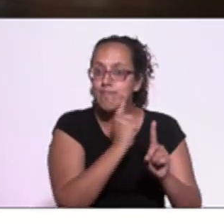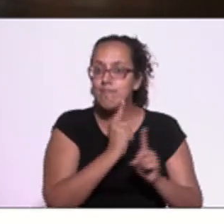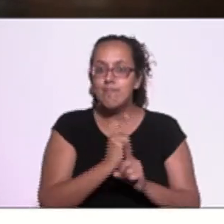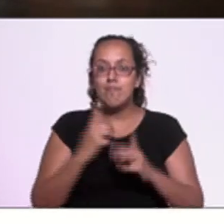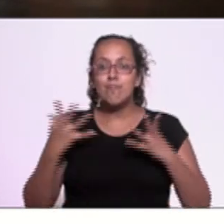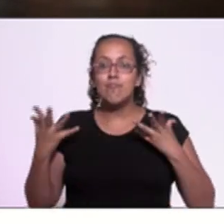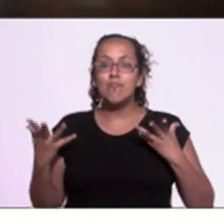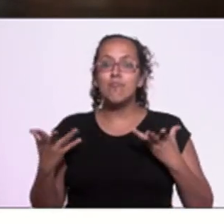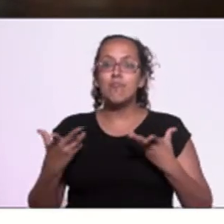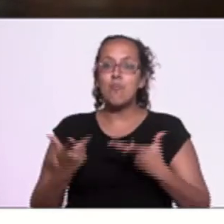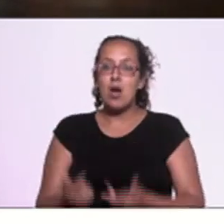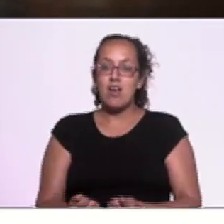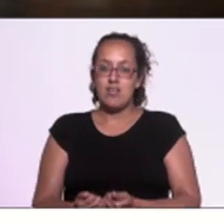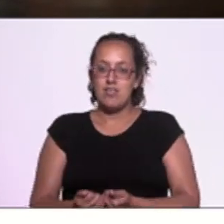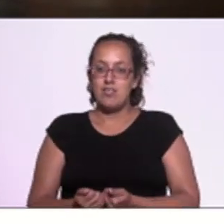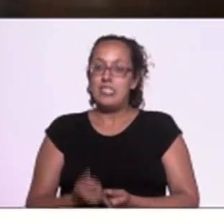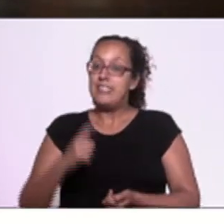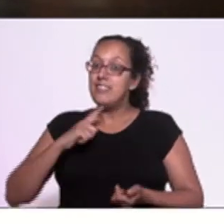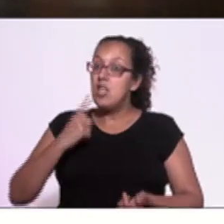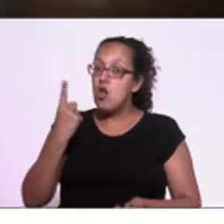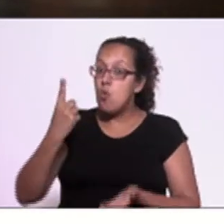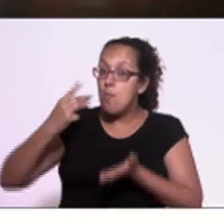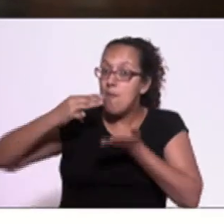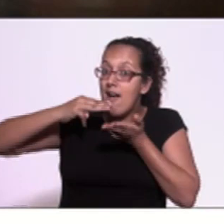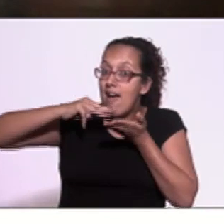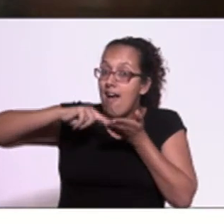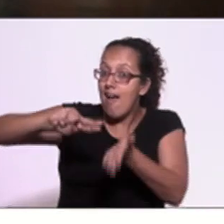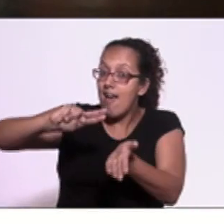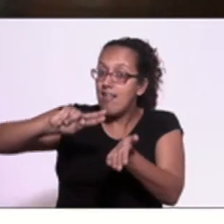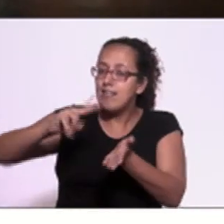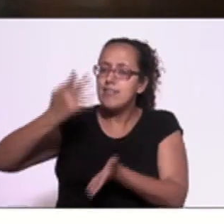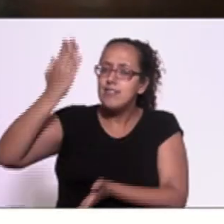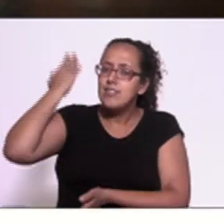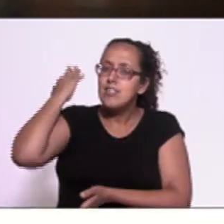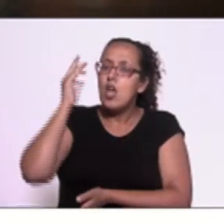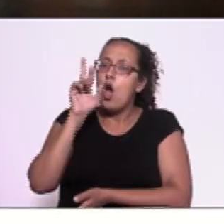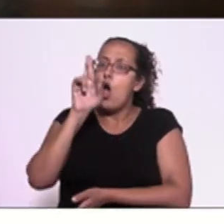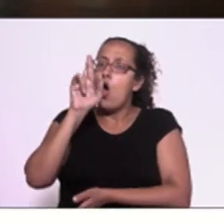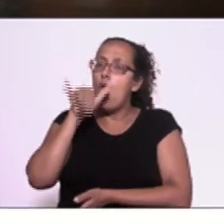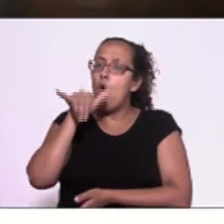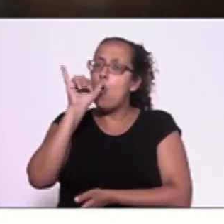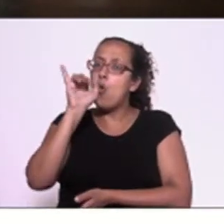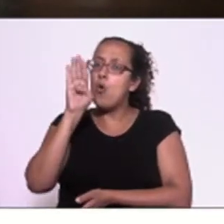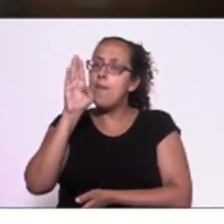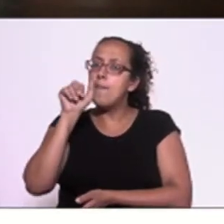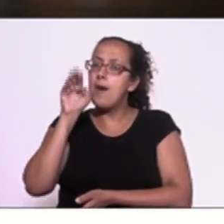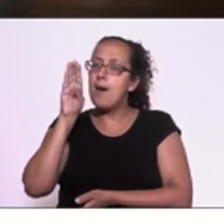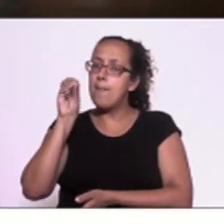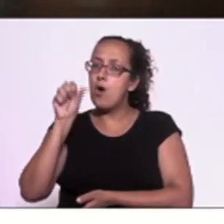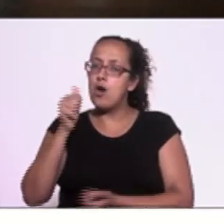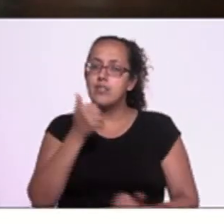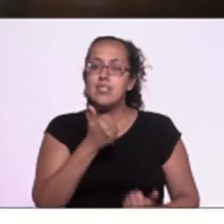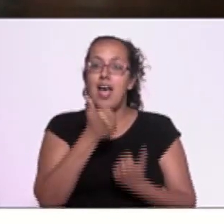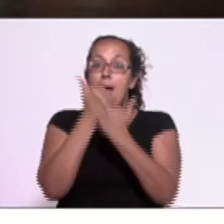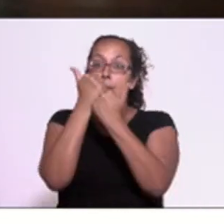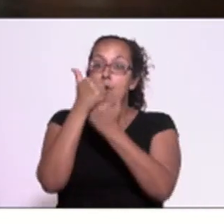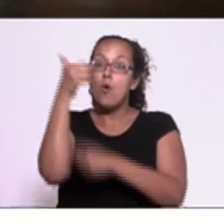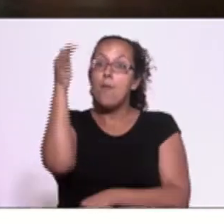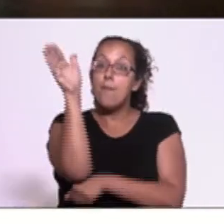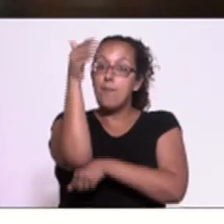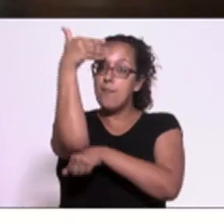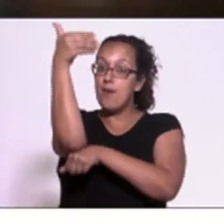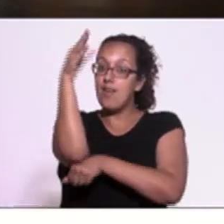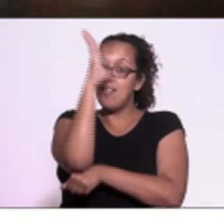nesse acervo. Uma carta de Teixeira Mendes a Rui Barbosa, pedindo apoio à bandeira nacional,